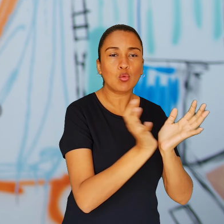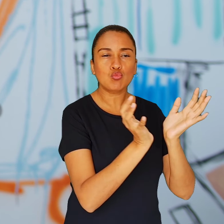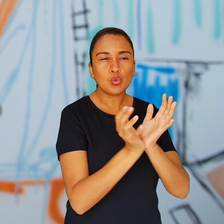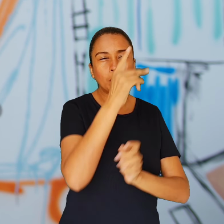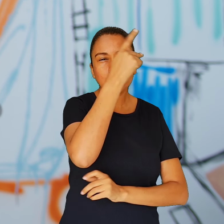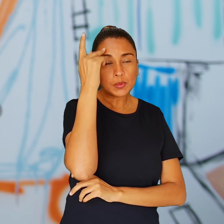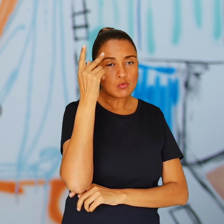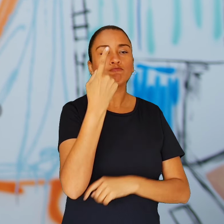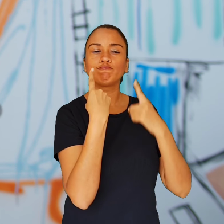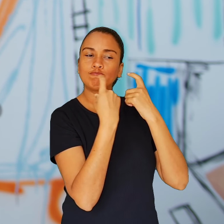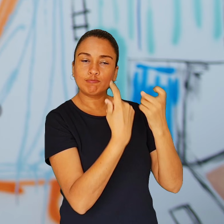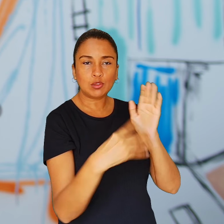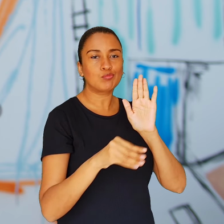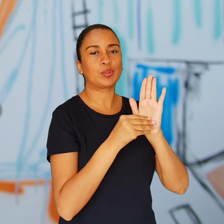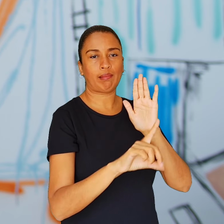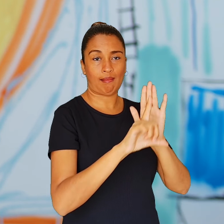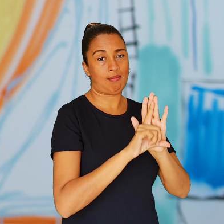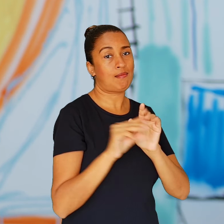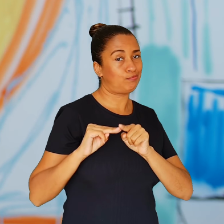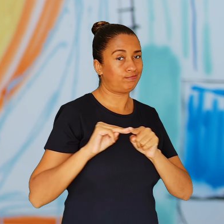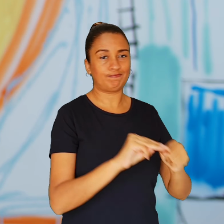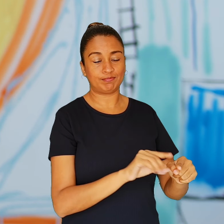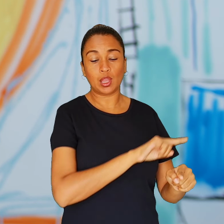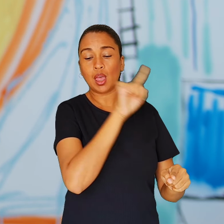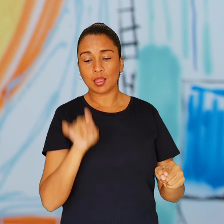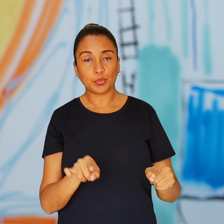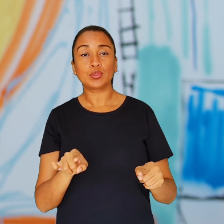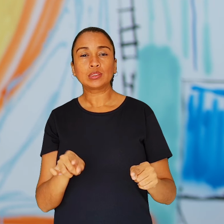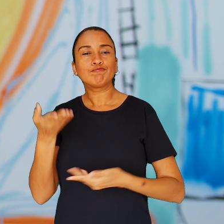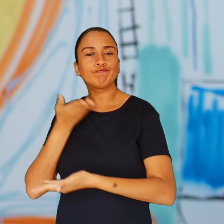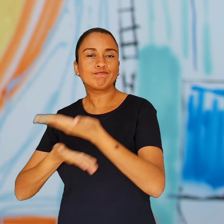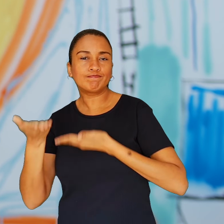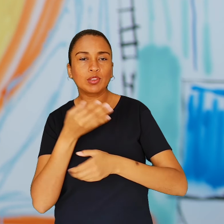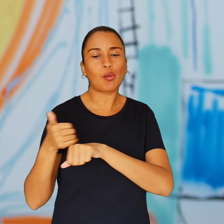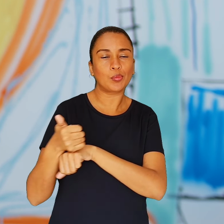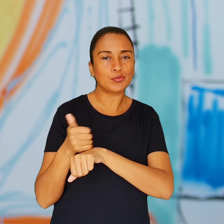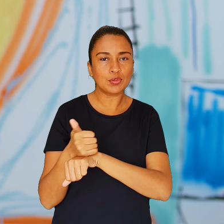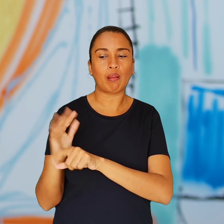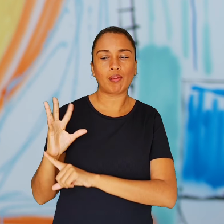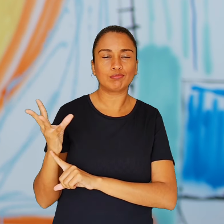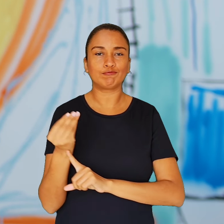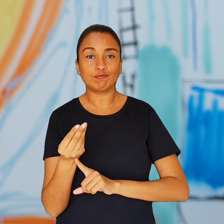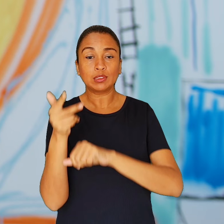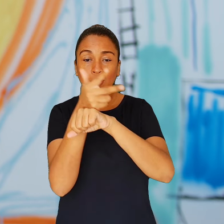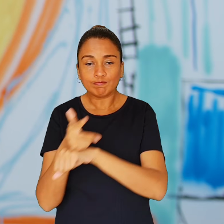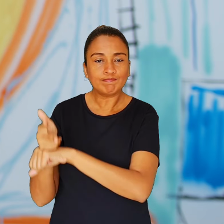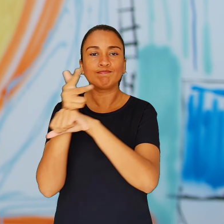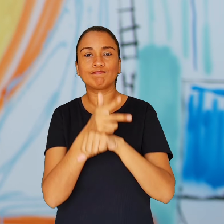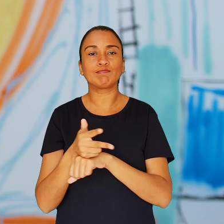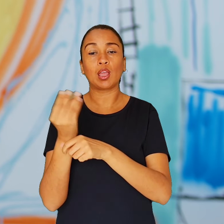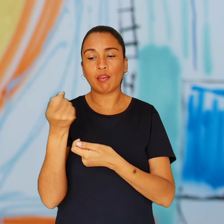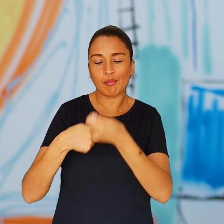na implementação da lei aqui em nosso município, que logo depois vai conversar com artistas, profissionais do setor audiovisual e